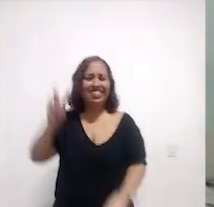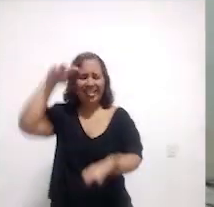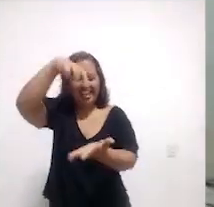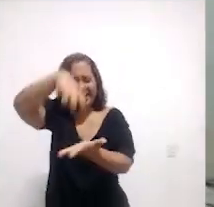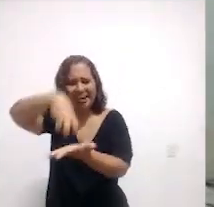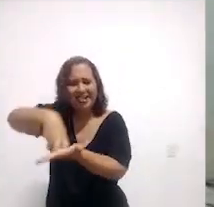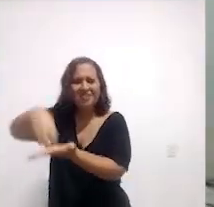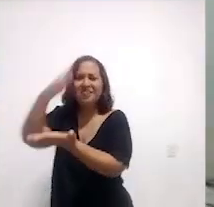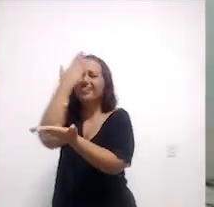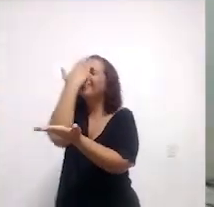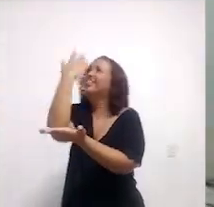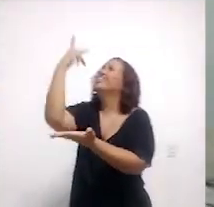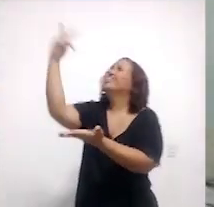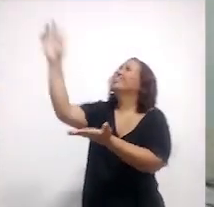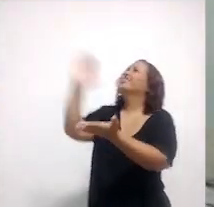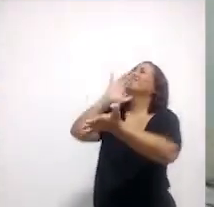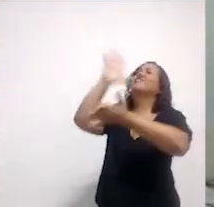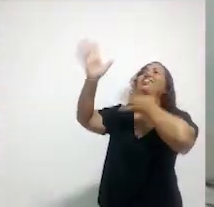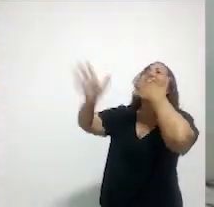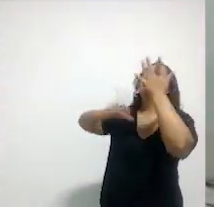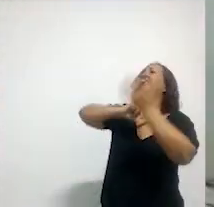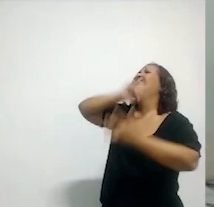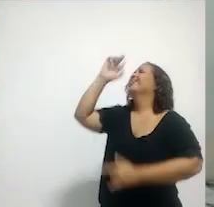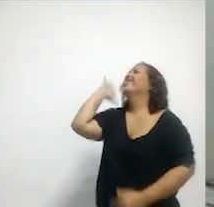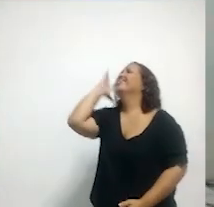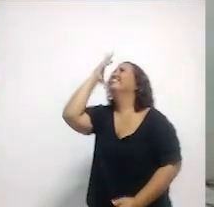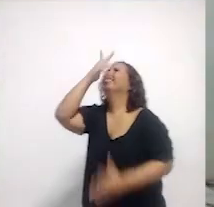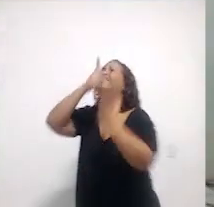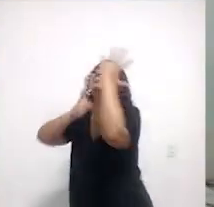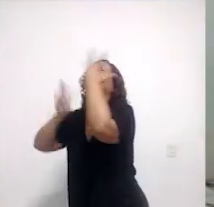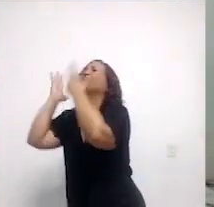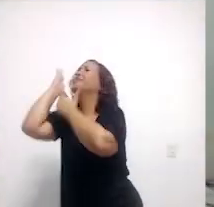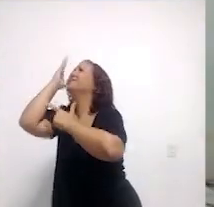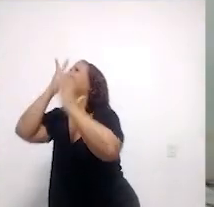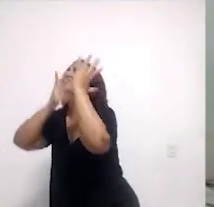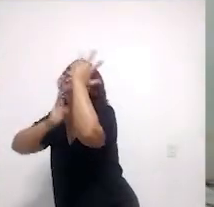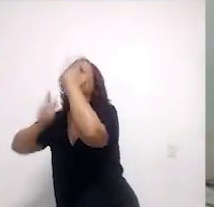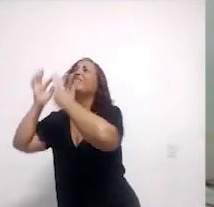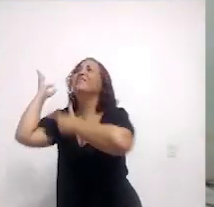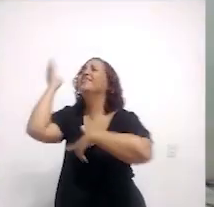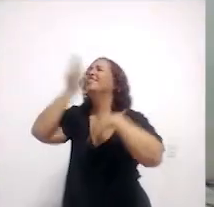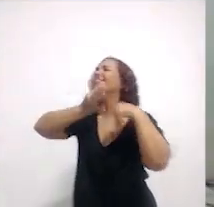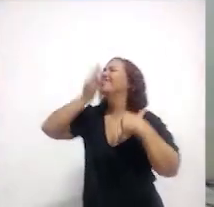me derramar, dizer que és formoso.